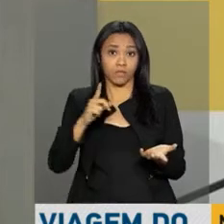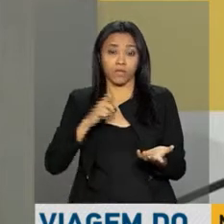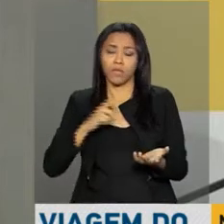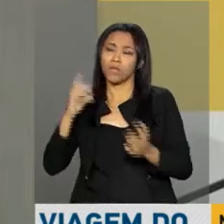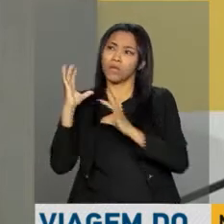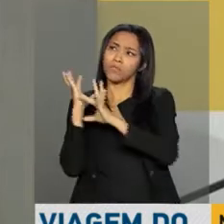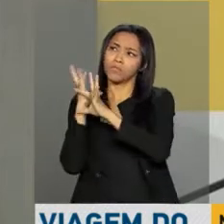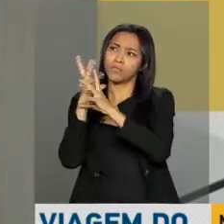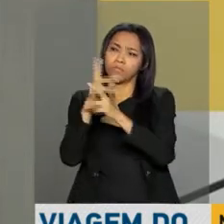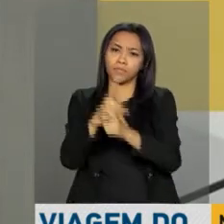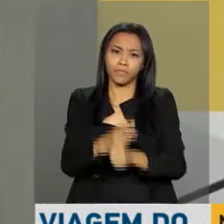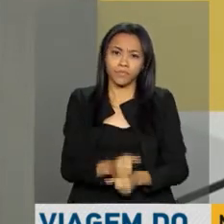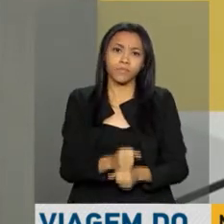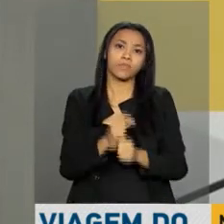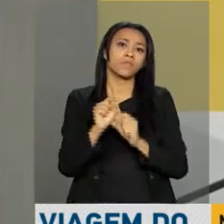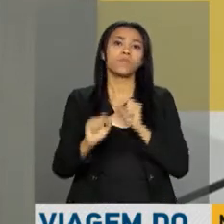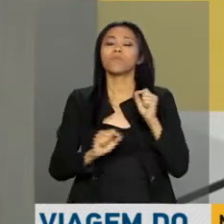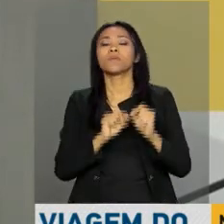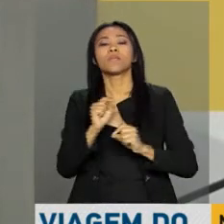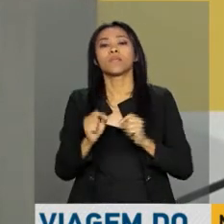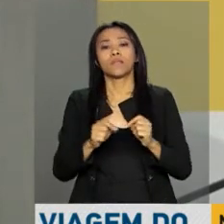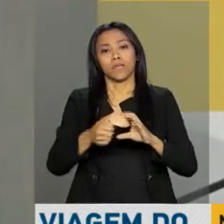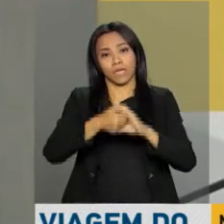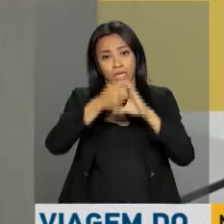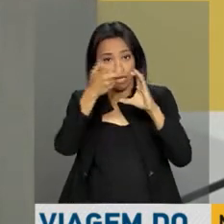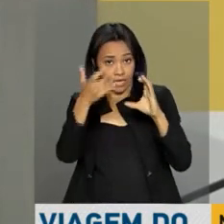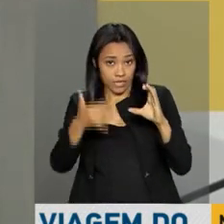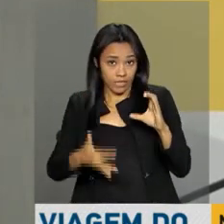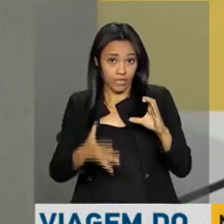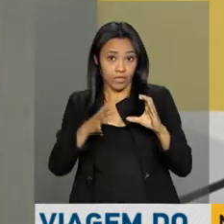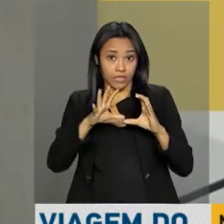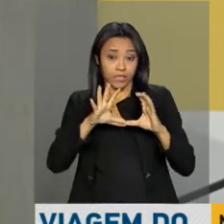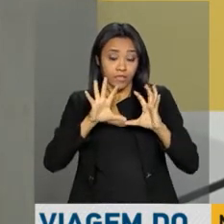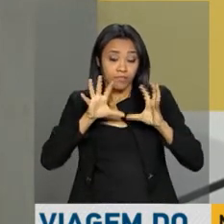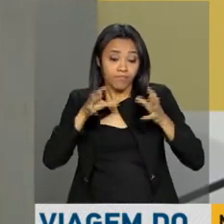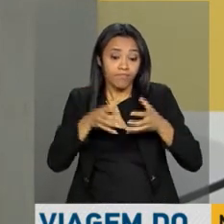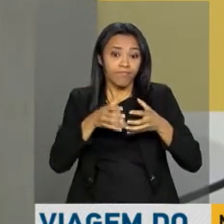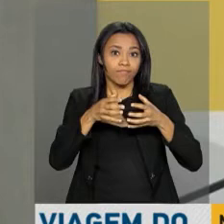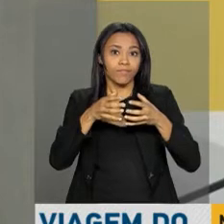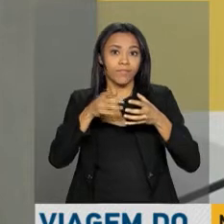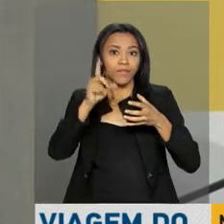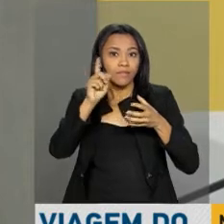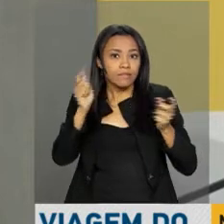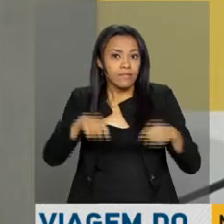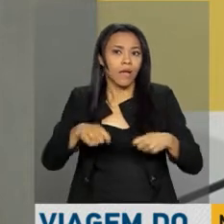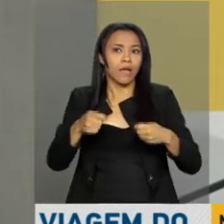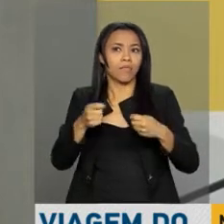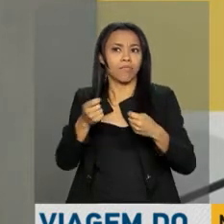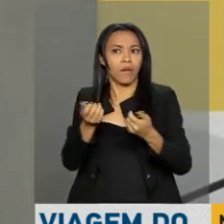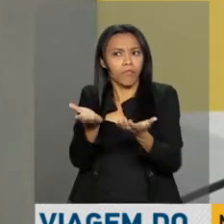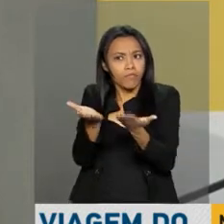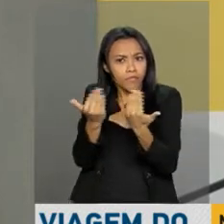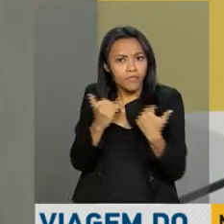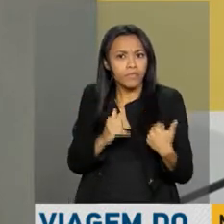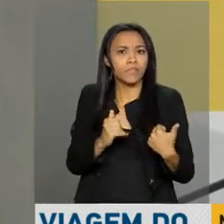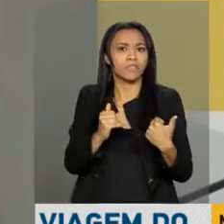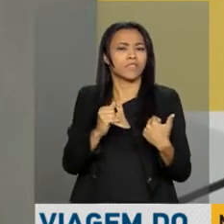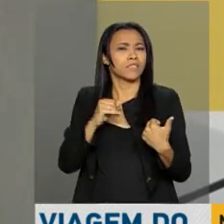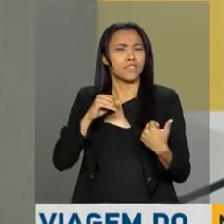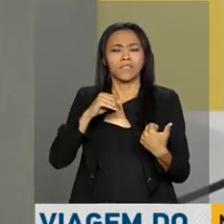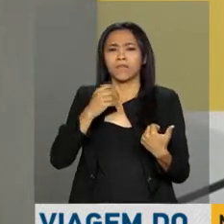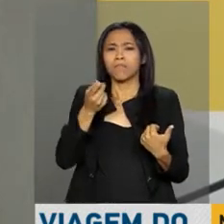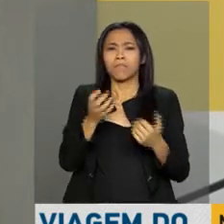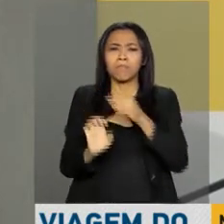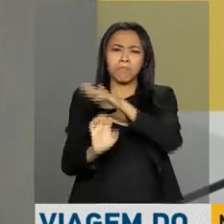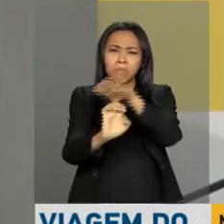tempo características que o tornam especialmente atrativo para investidores de todas